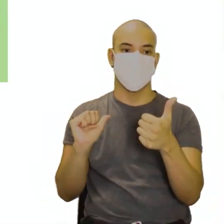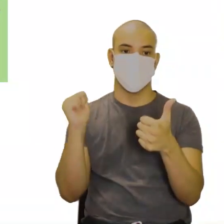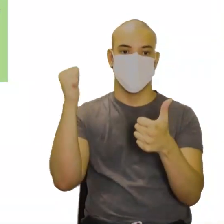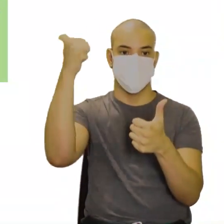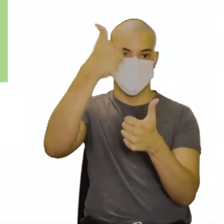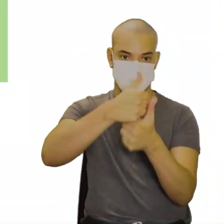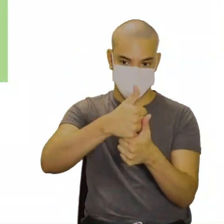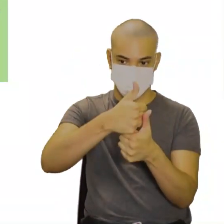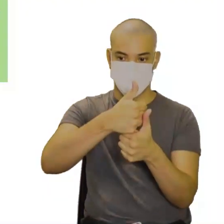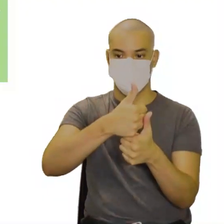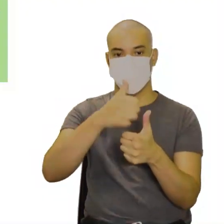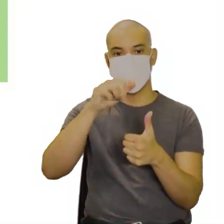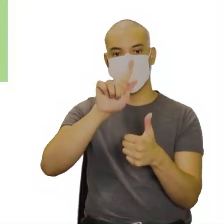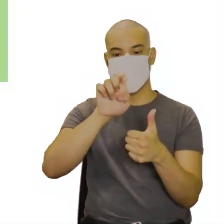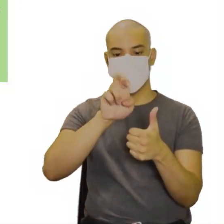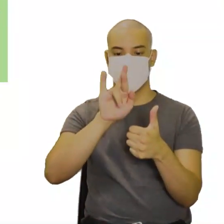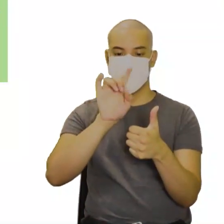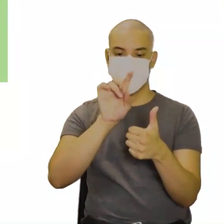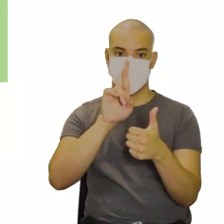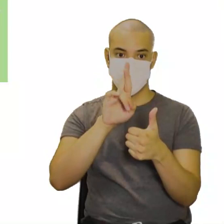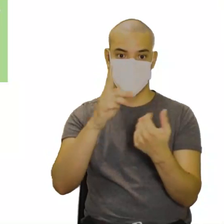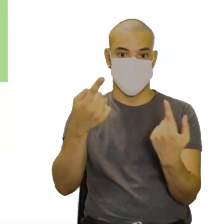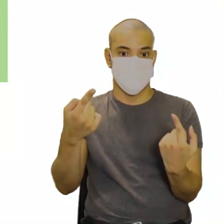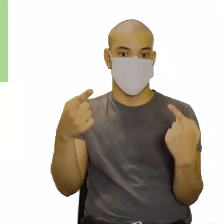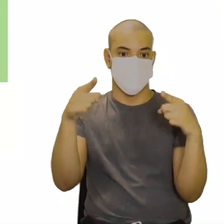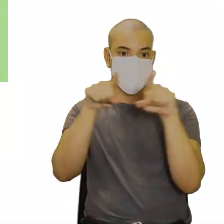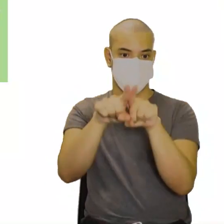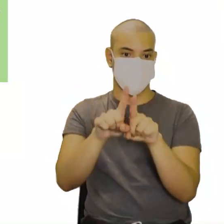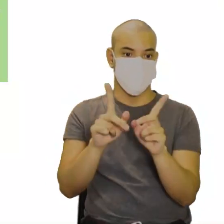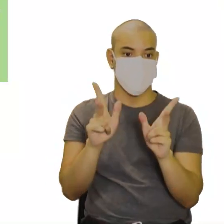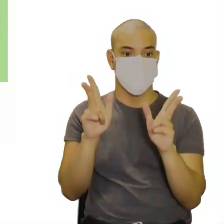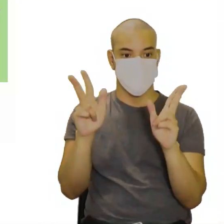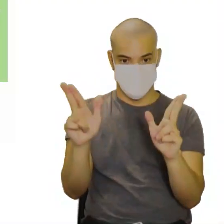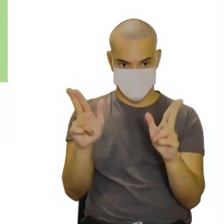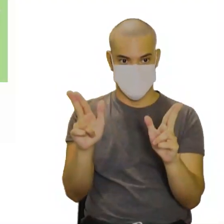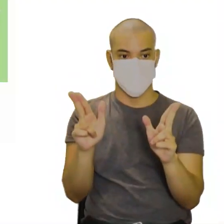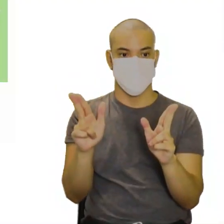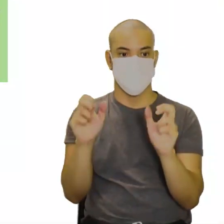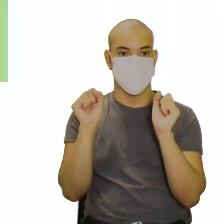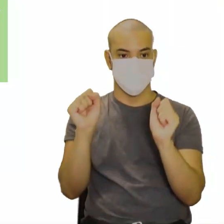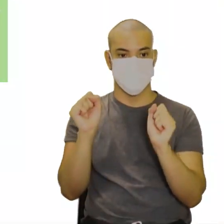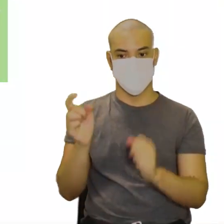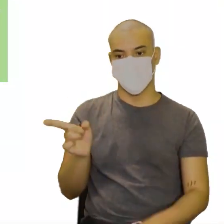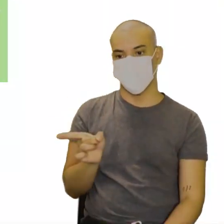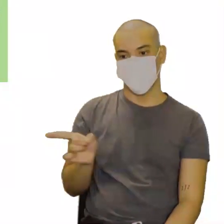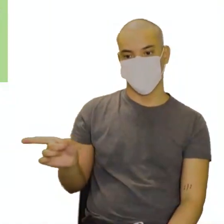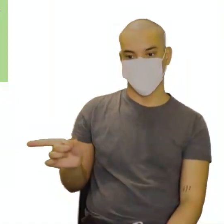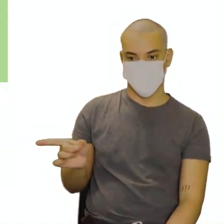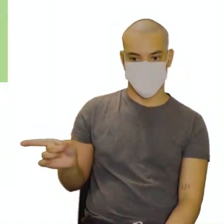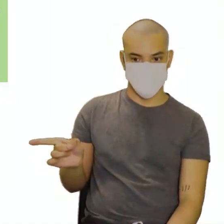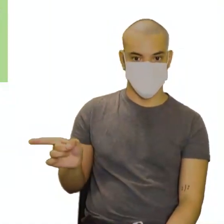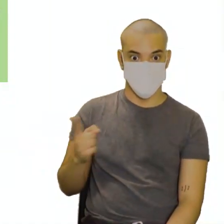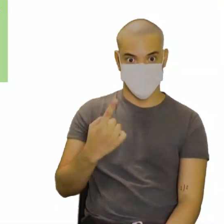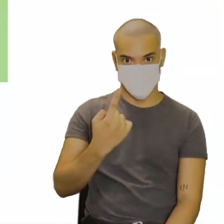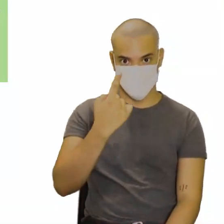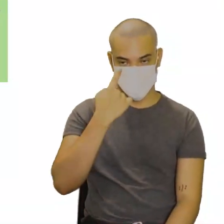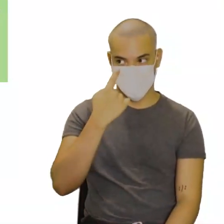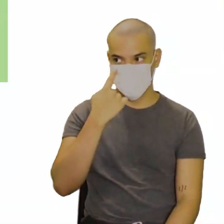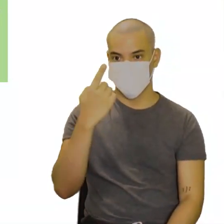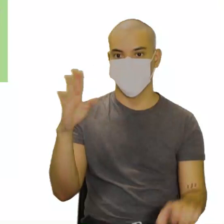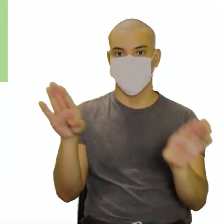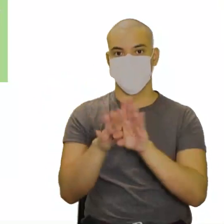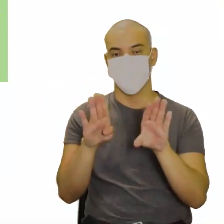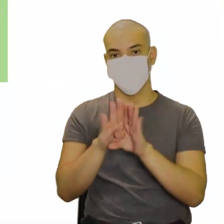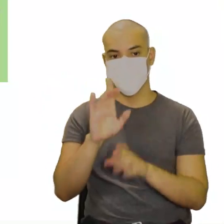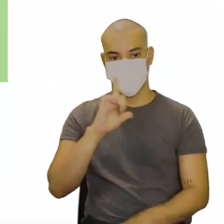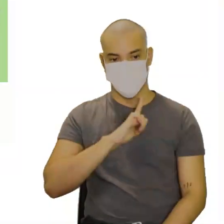esse gerador por um gerador equivalente, como vocês podem, olha só, observar nessa imagem aqui. Então, aqui eu